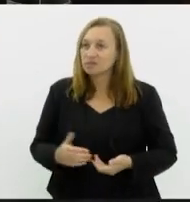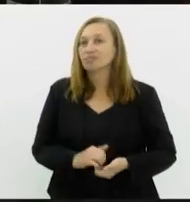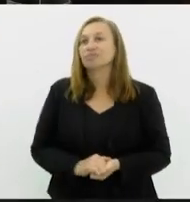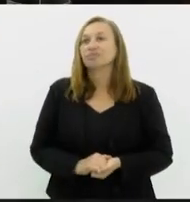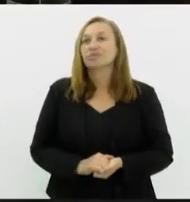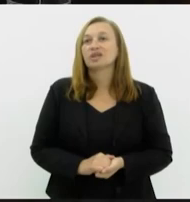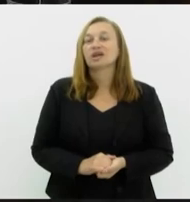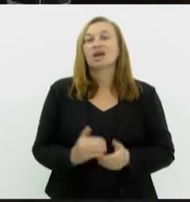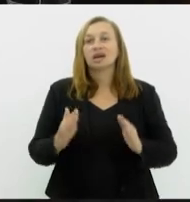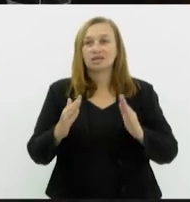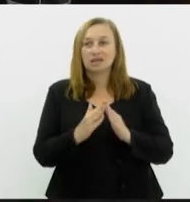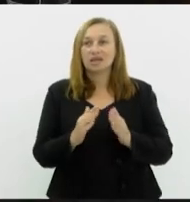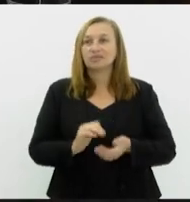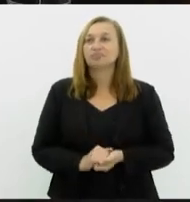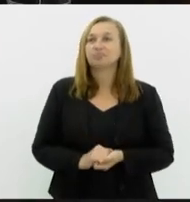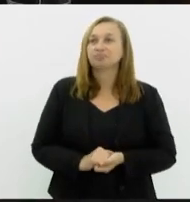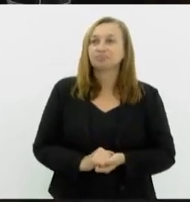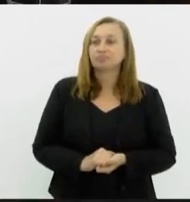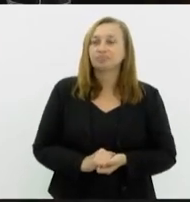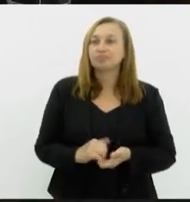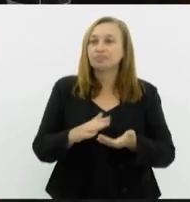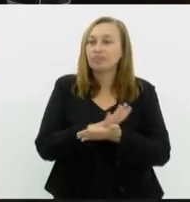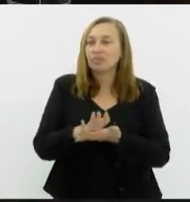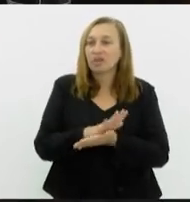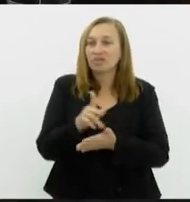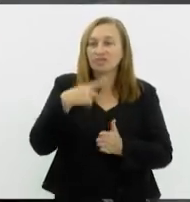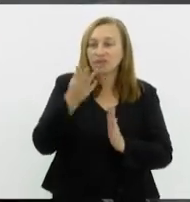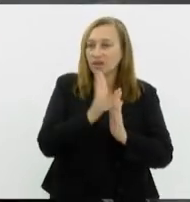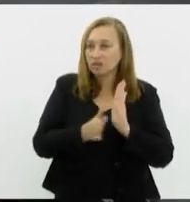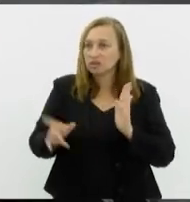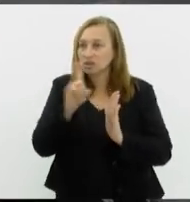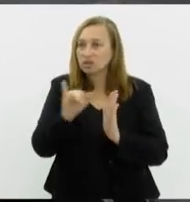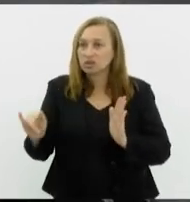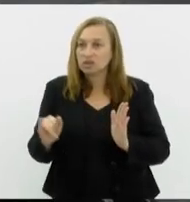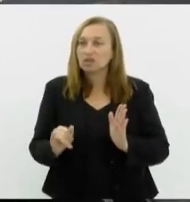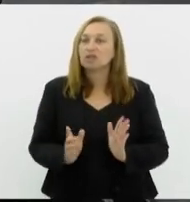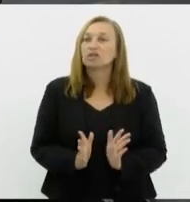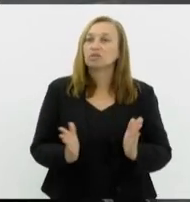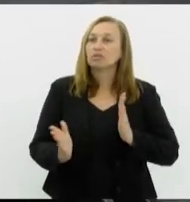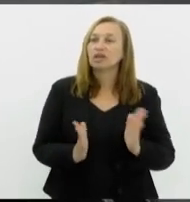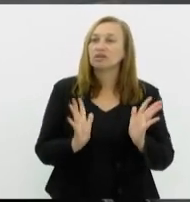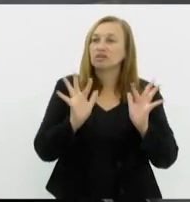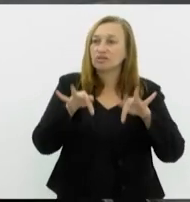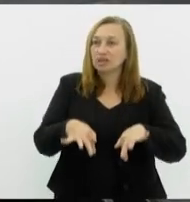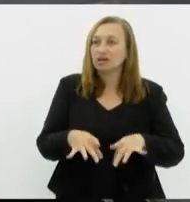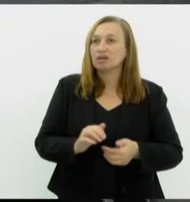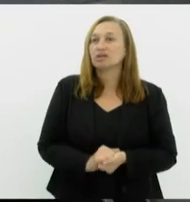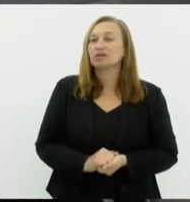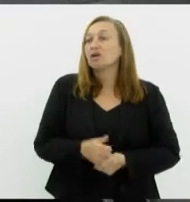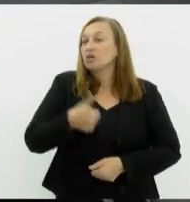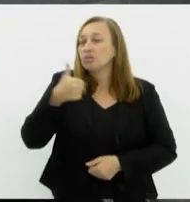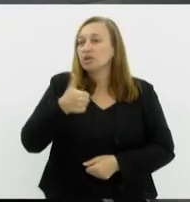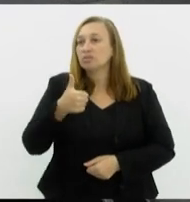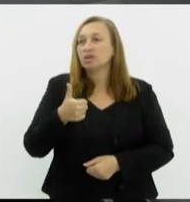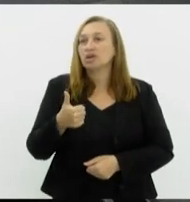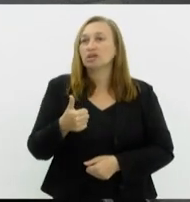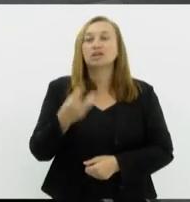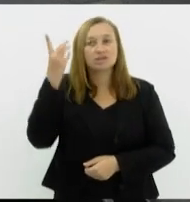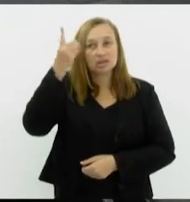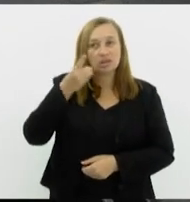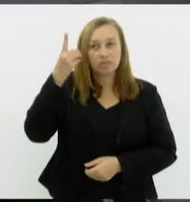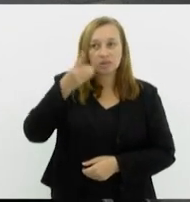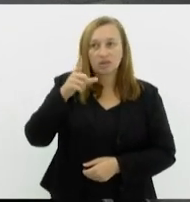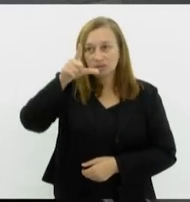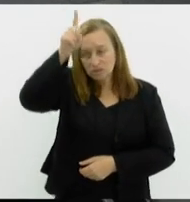a esta casa. É, nada mais havendo a tratar na ordem do dia, passa o expediente final com o primeiro orador inscrito, o nobre deputado